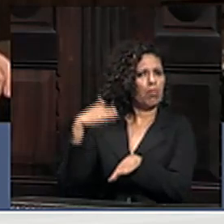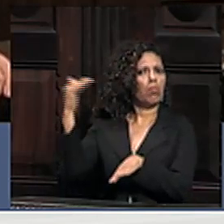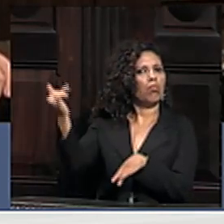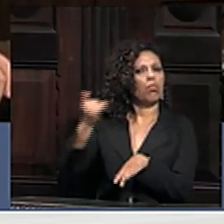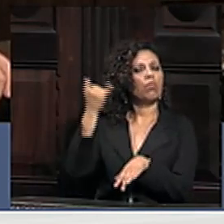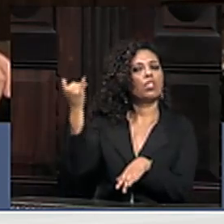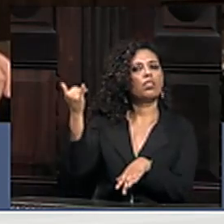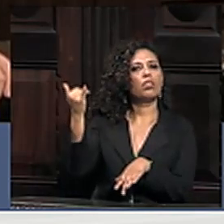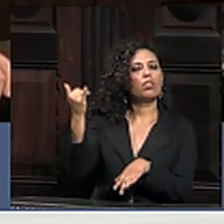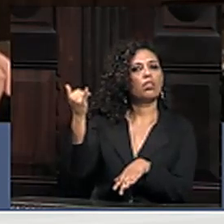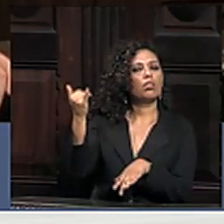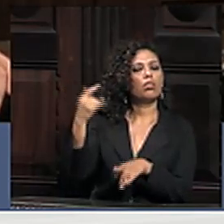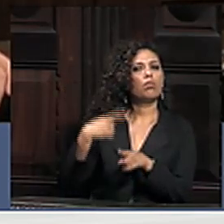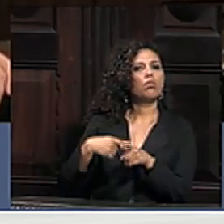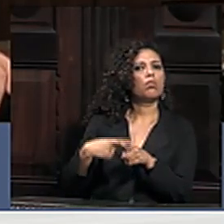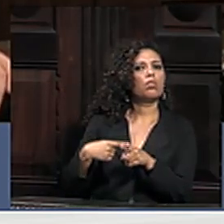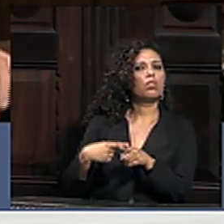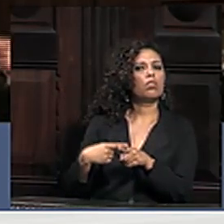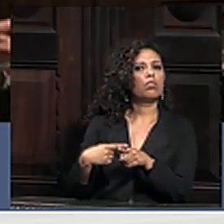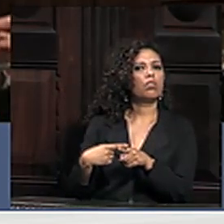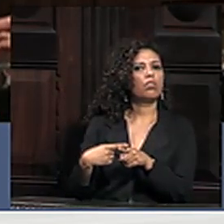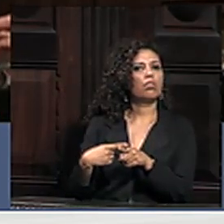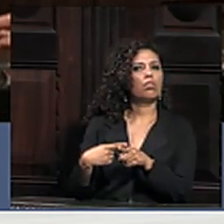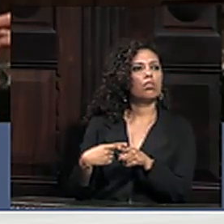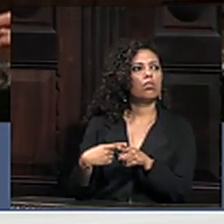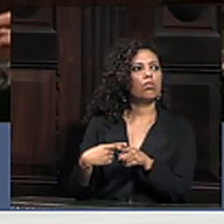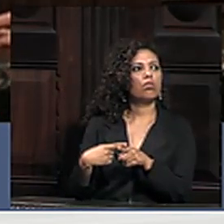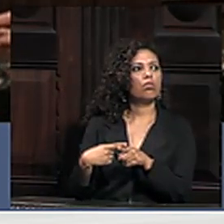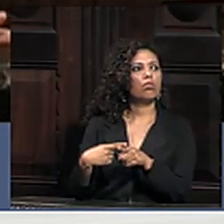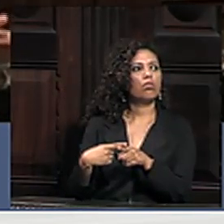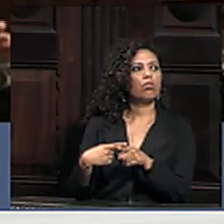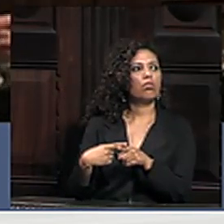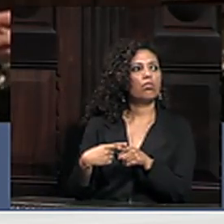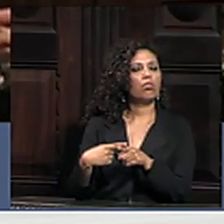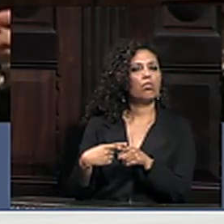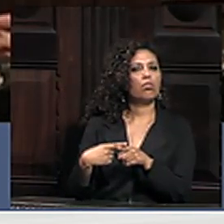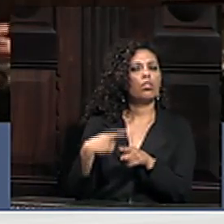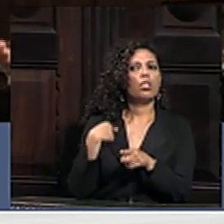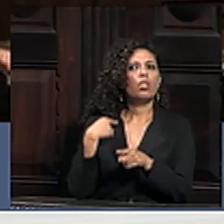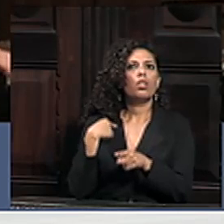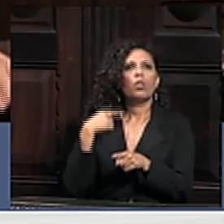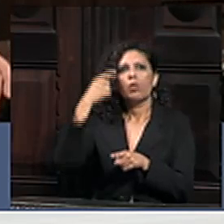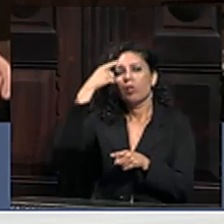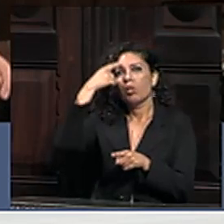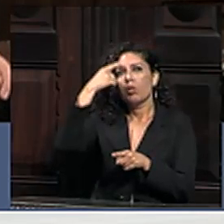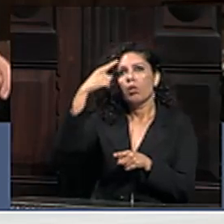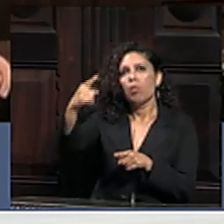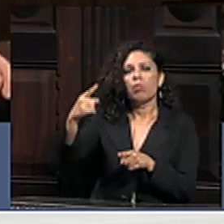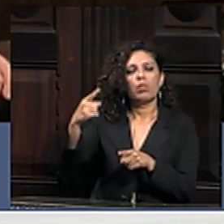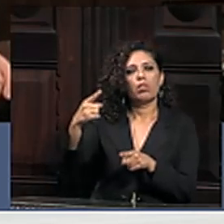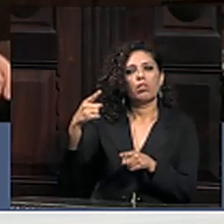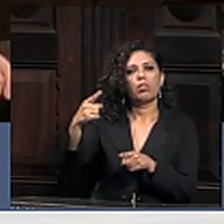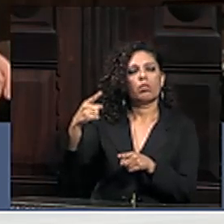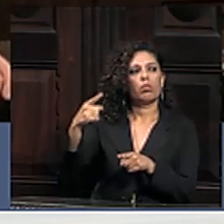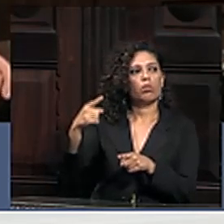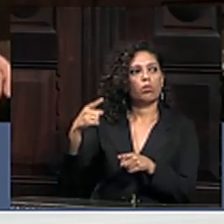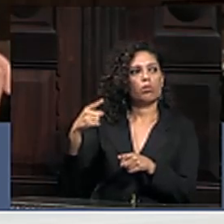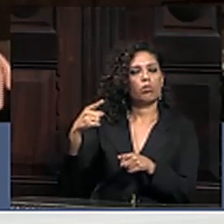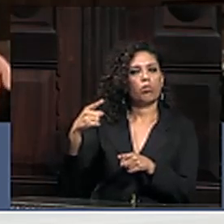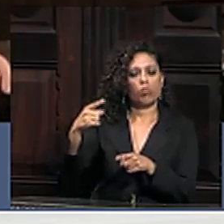importante, porque parto do pressuposto que